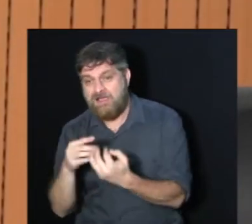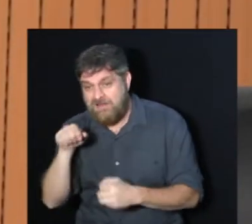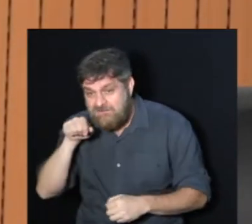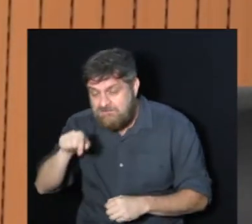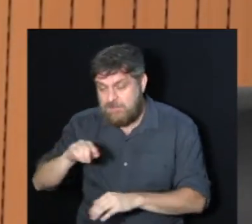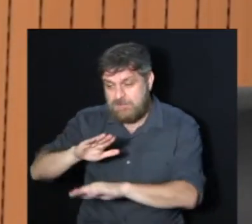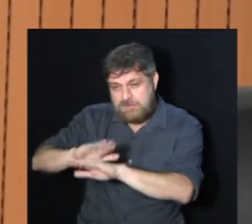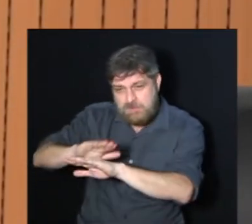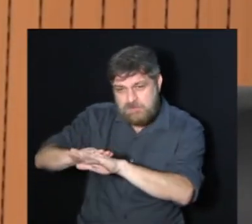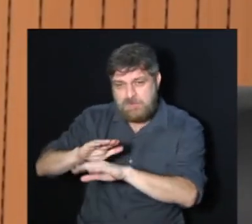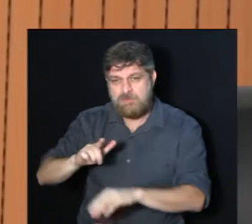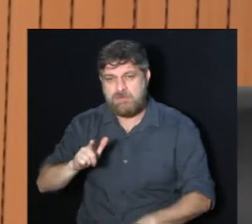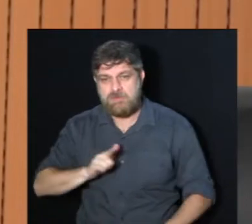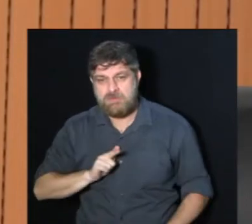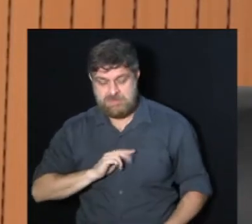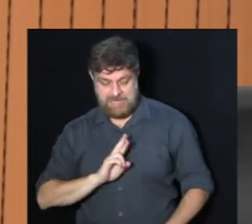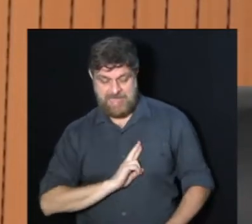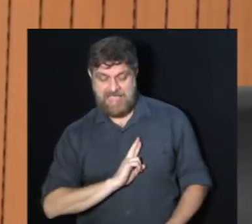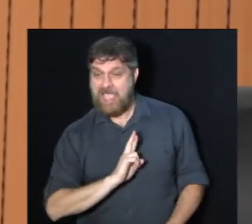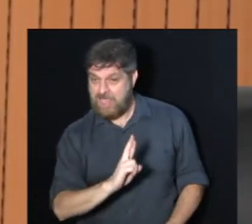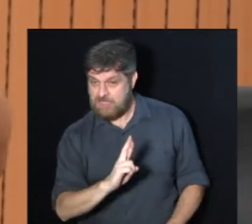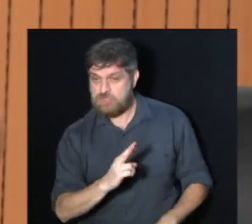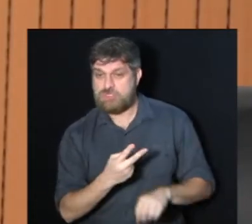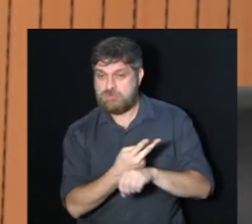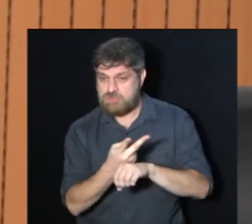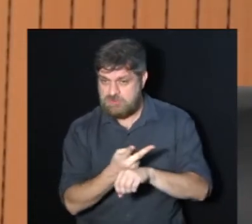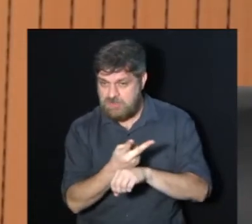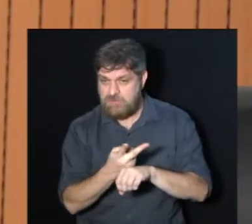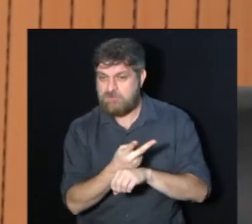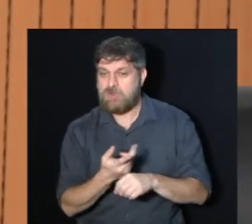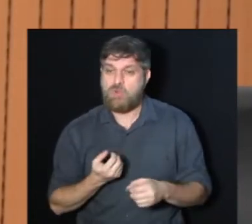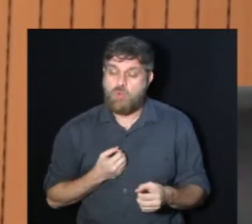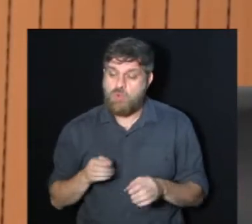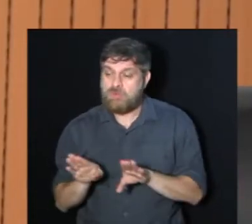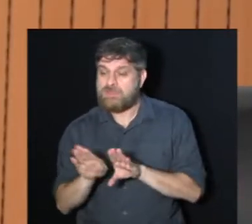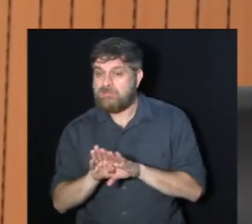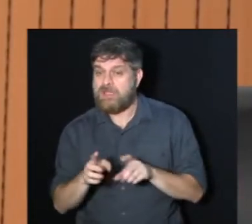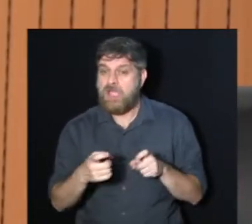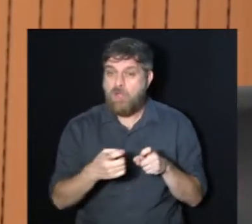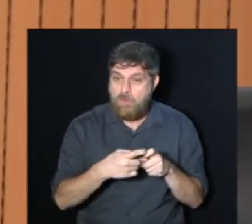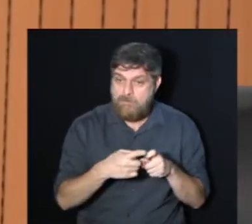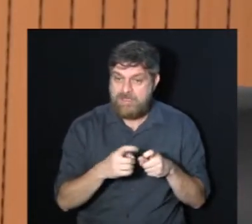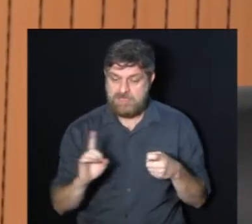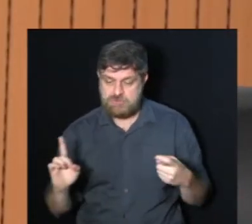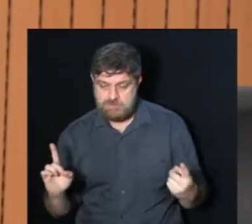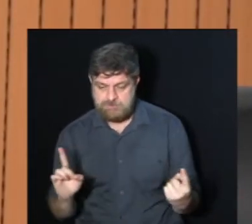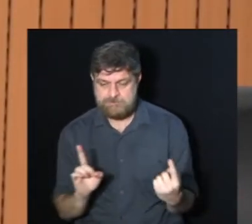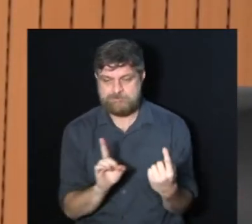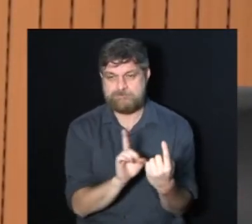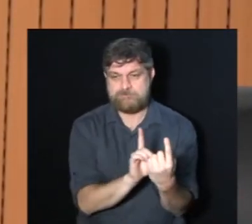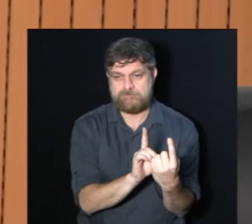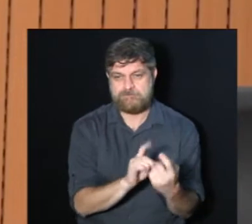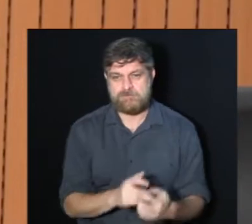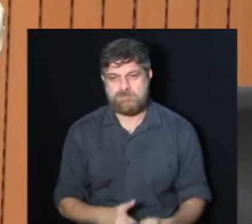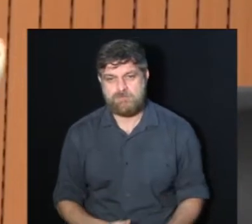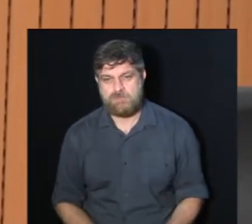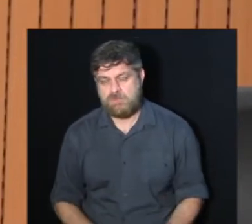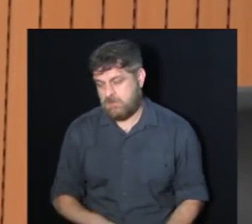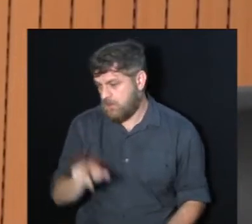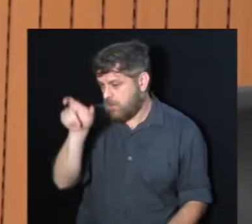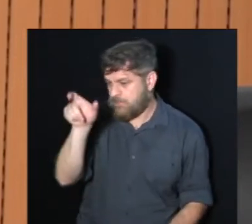rede religiosa, né? Que é um médico, né? Ou alguém,